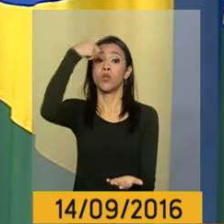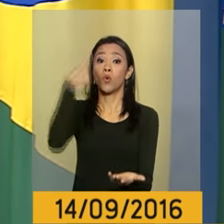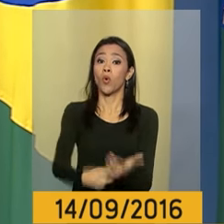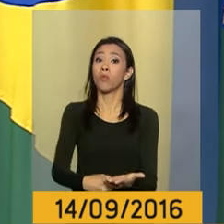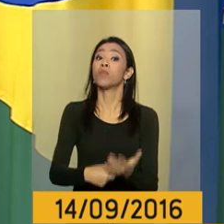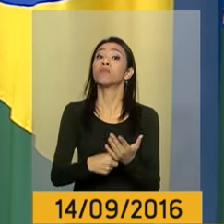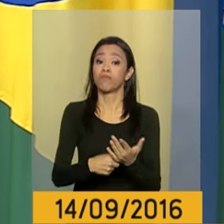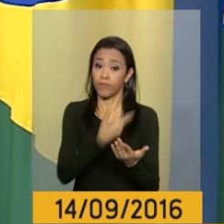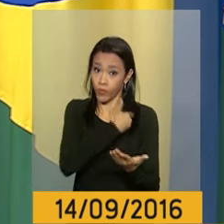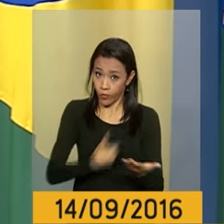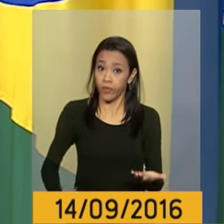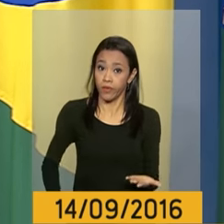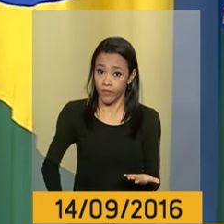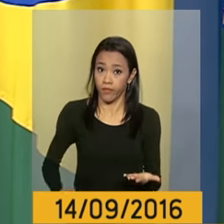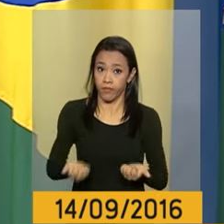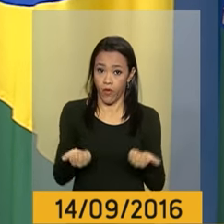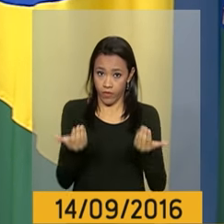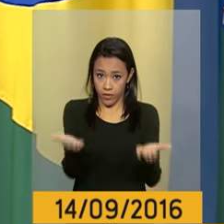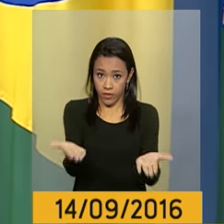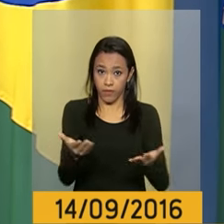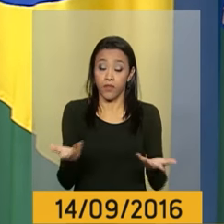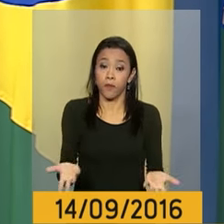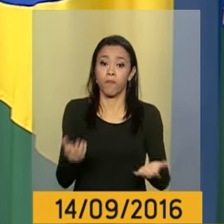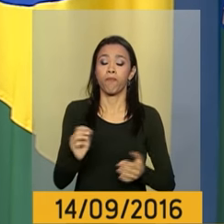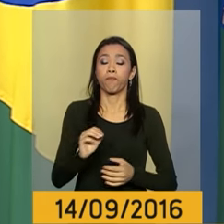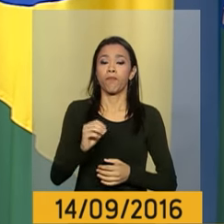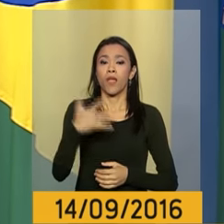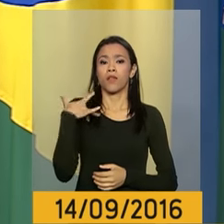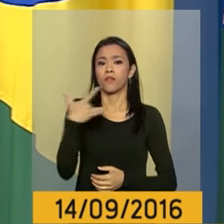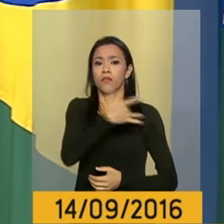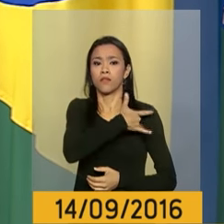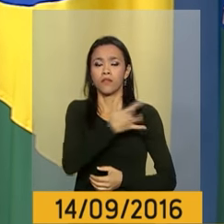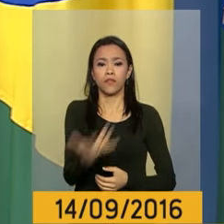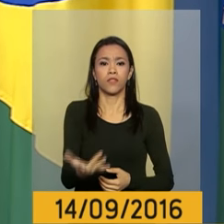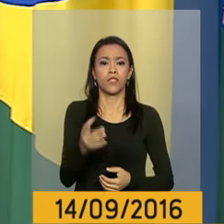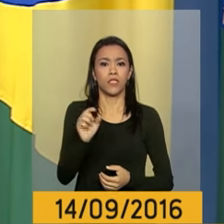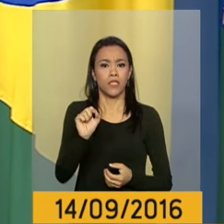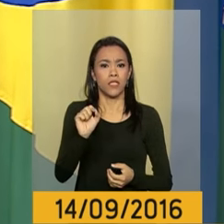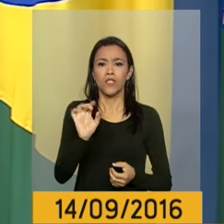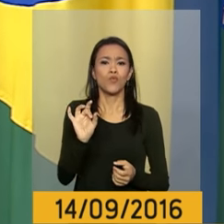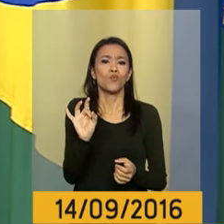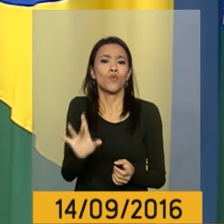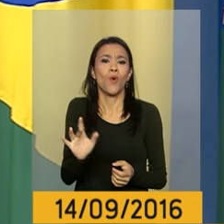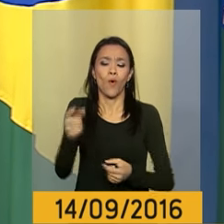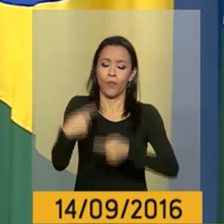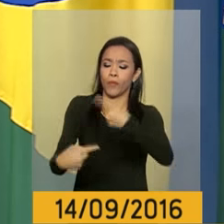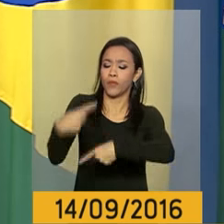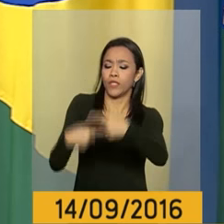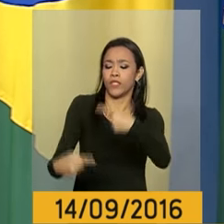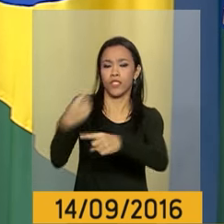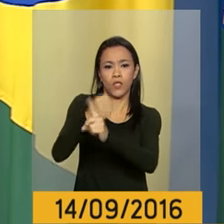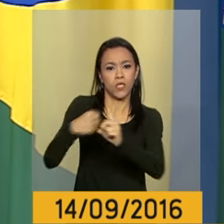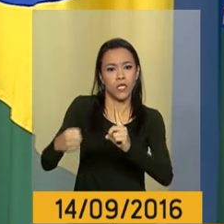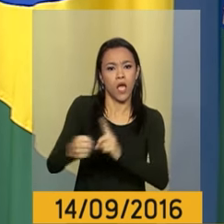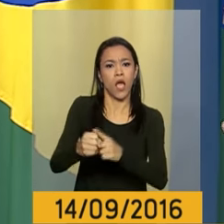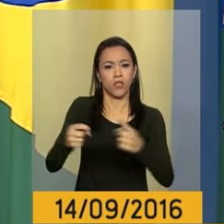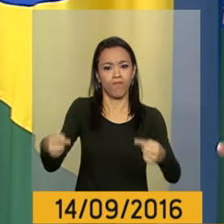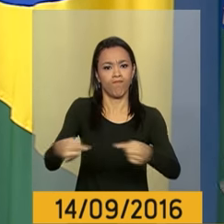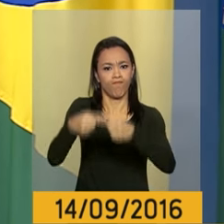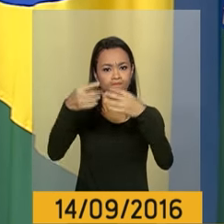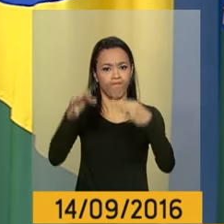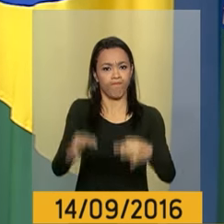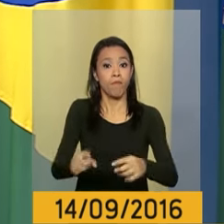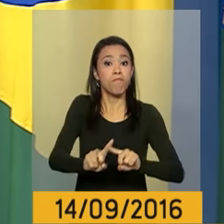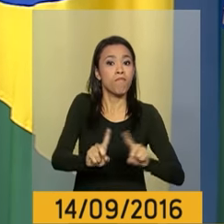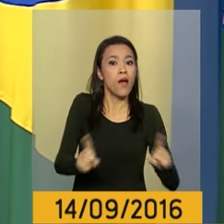Constituição diz mais: a saúde deve ser garantida não somente mediante políticas sociais adequadas, mas também